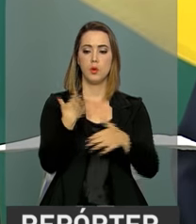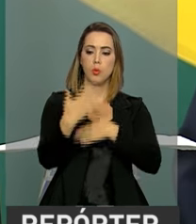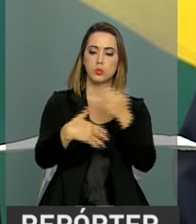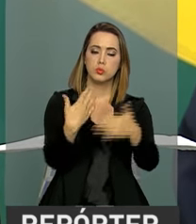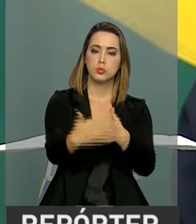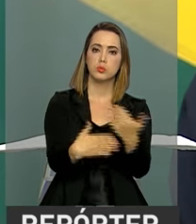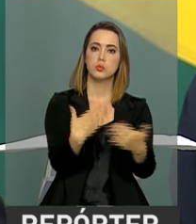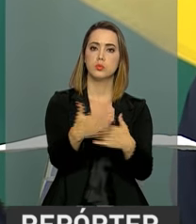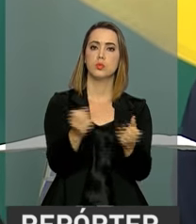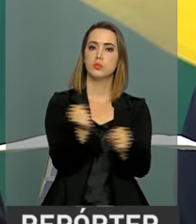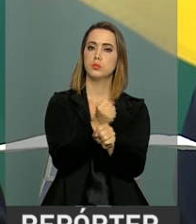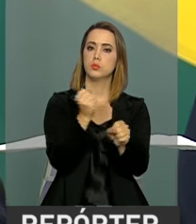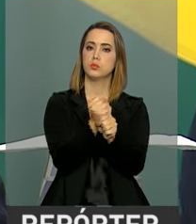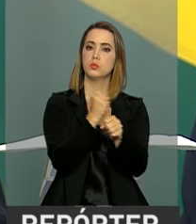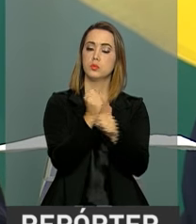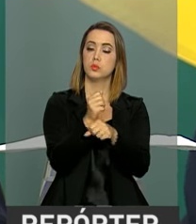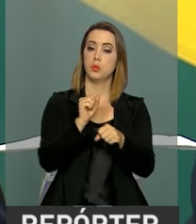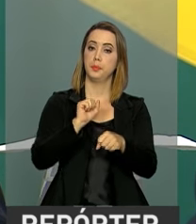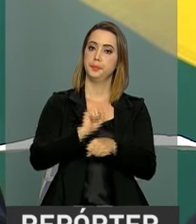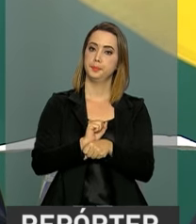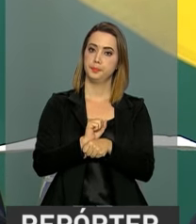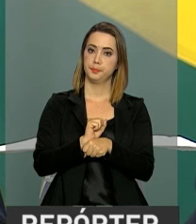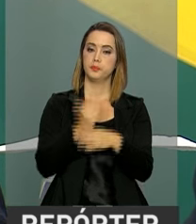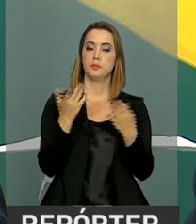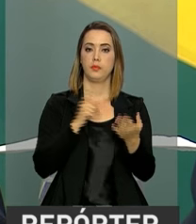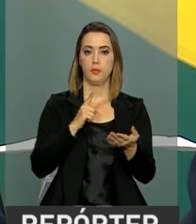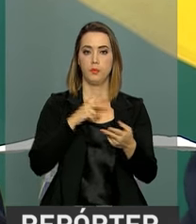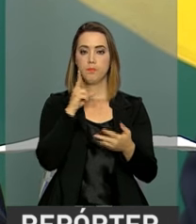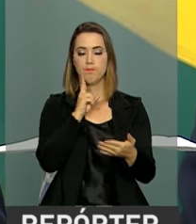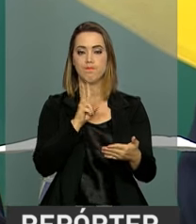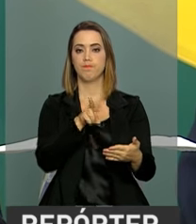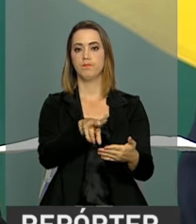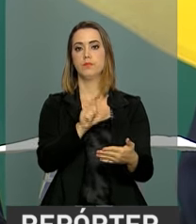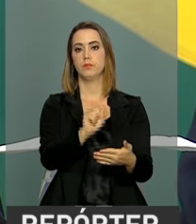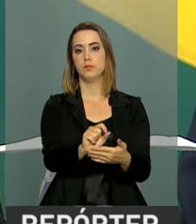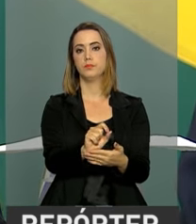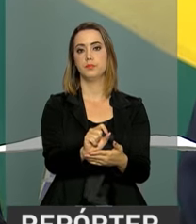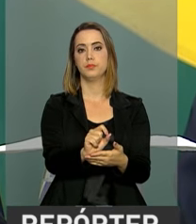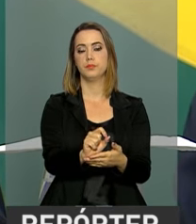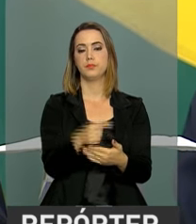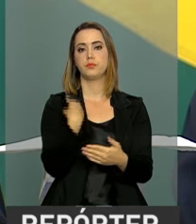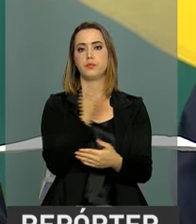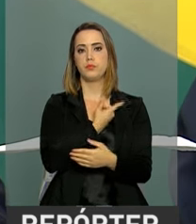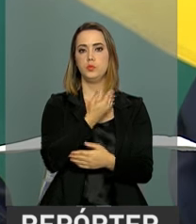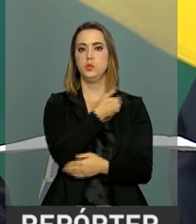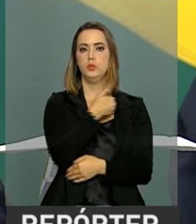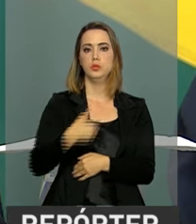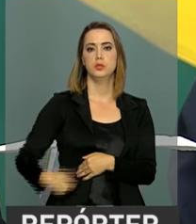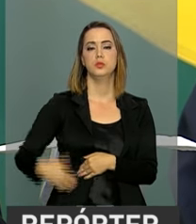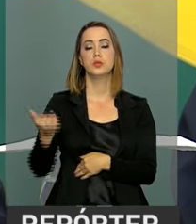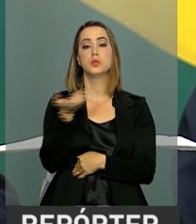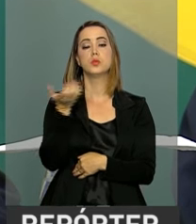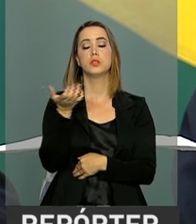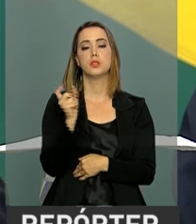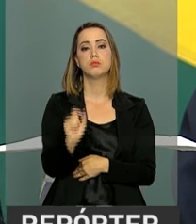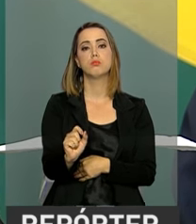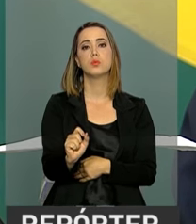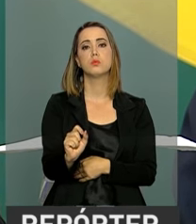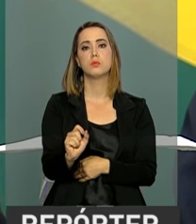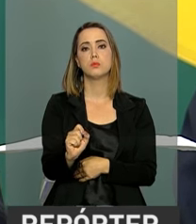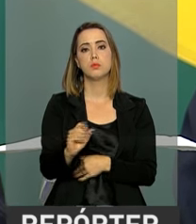prosseguir nas obras que estão paralisadas tem em vista exata e precisamente aquilo que o nosso governo quer, ou seja,